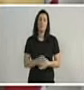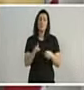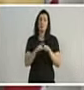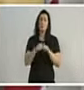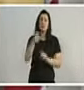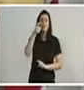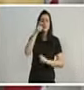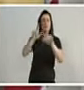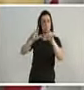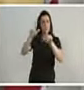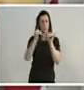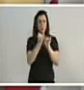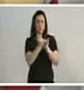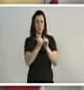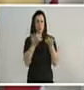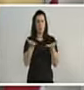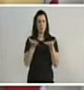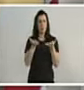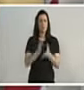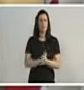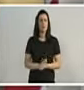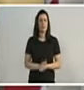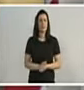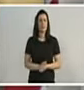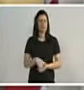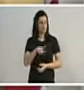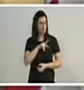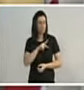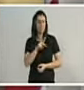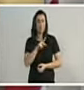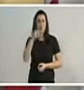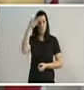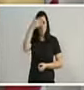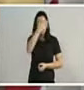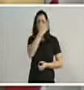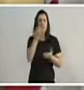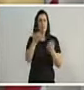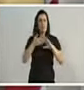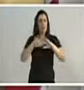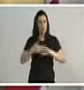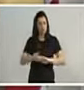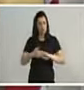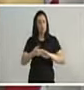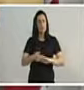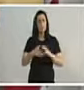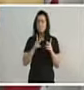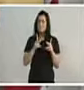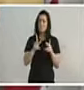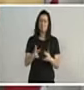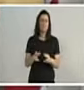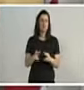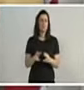l internautas quero o vereador presidente mario de branco quero cumprimentar também da mesma forma